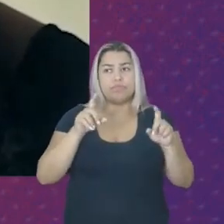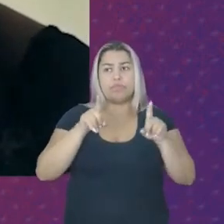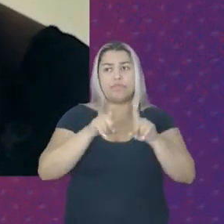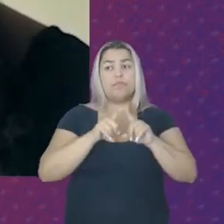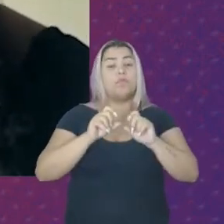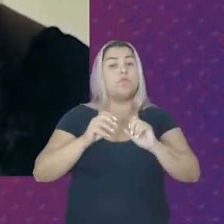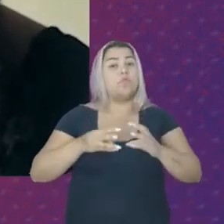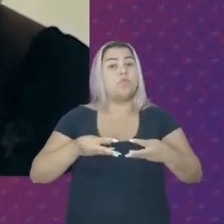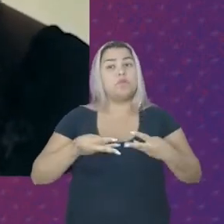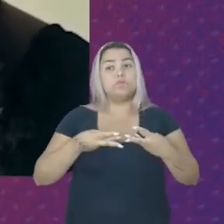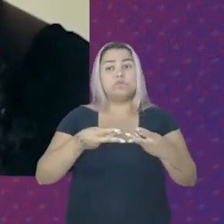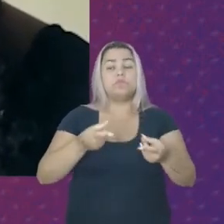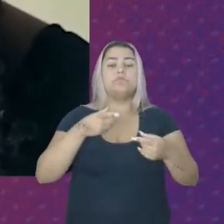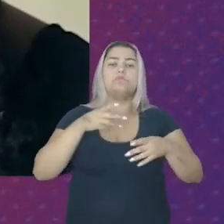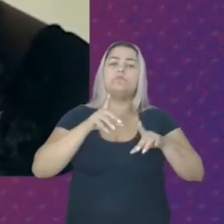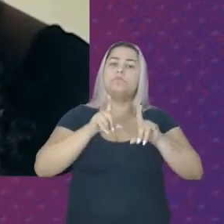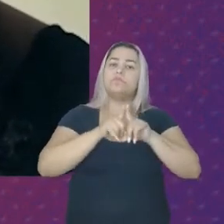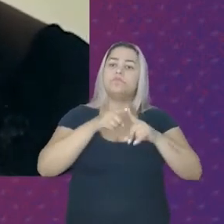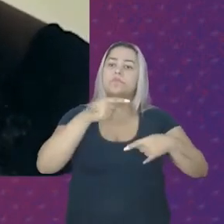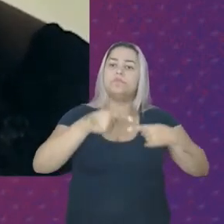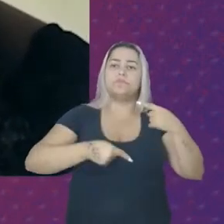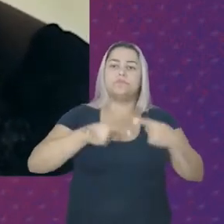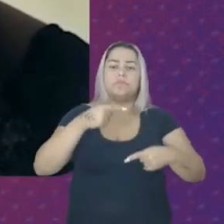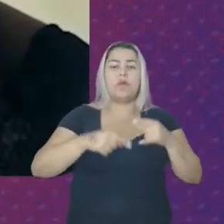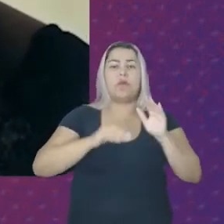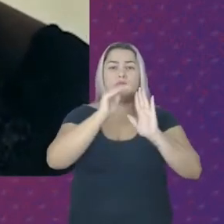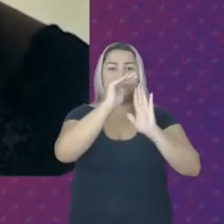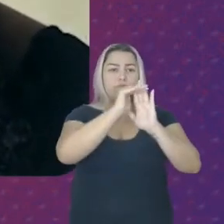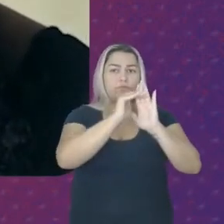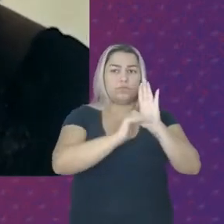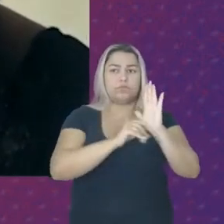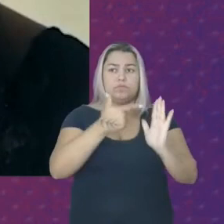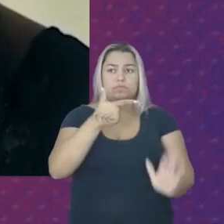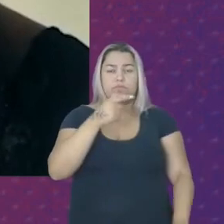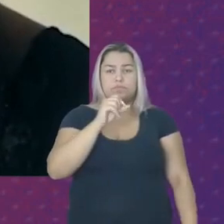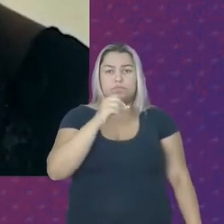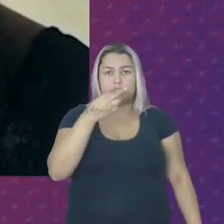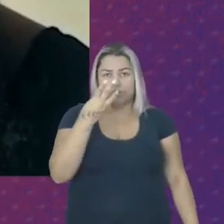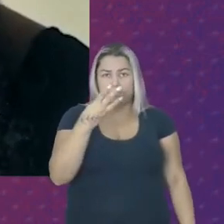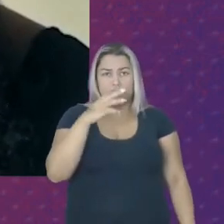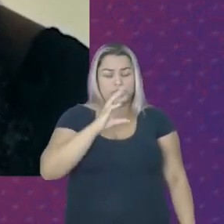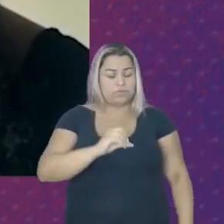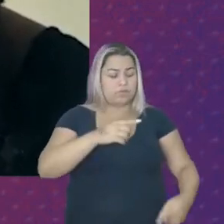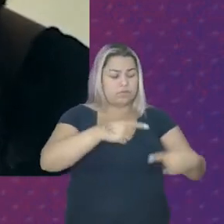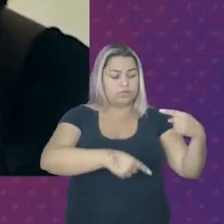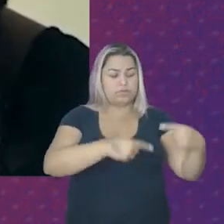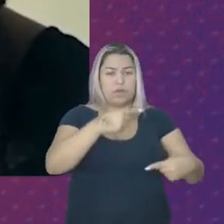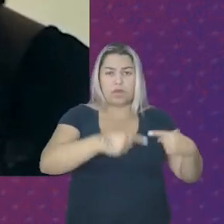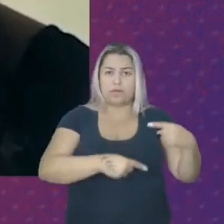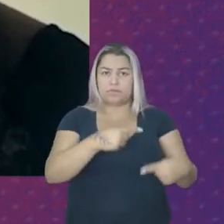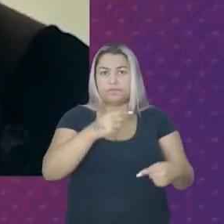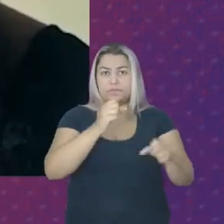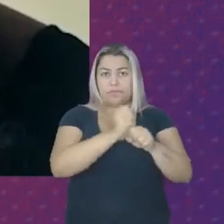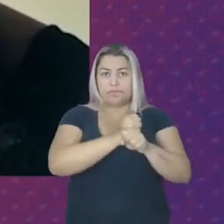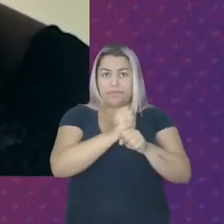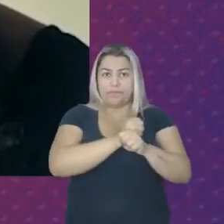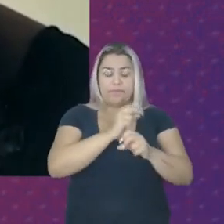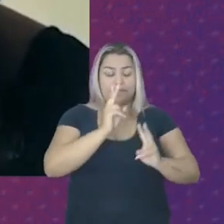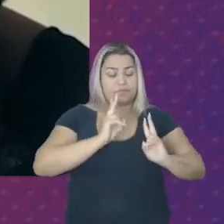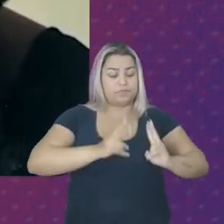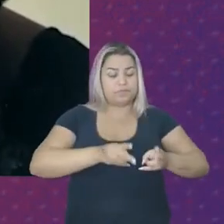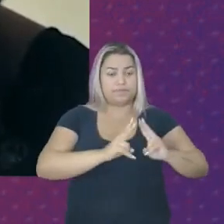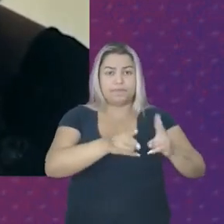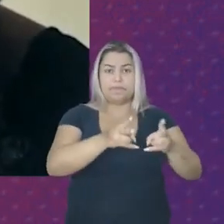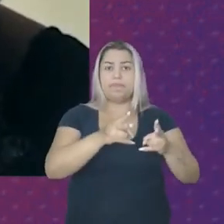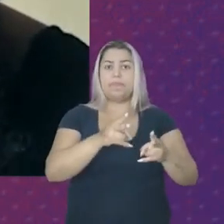muito conteúdo político é a Agenda 2030 da ONU, que está sendo debatida não só nesse ano, mas vai continuar em debate,